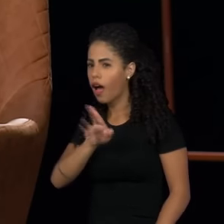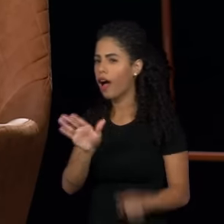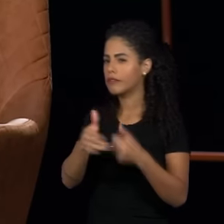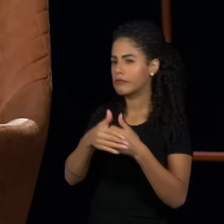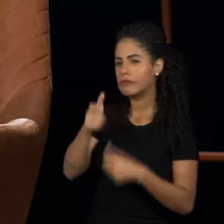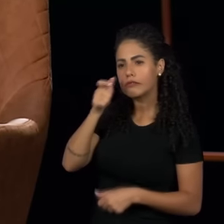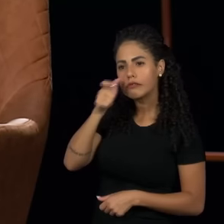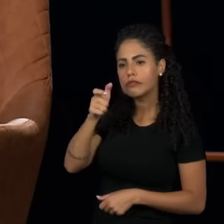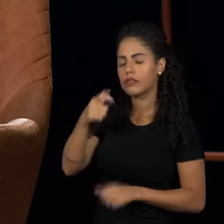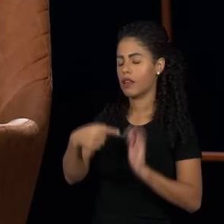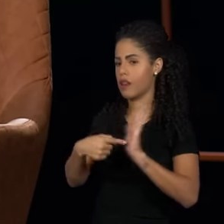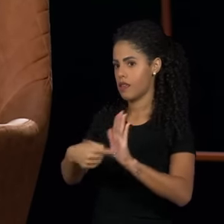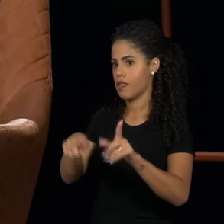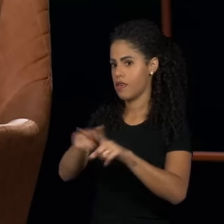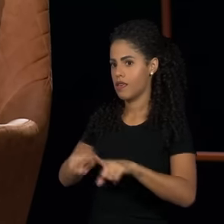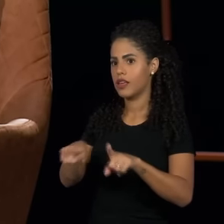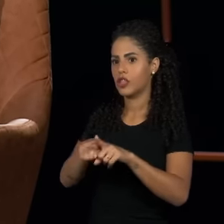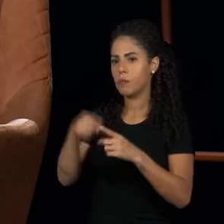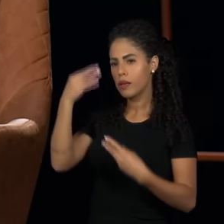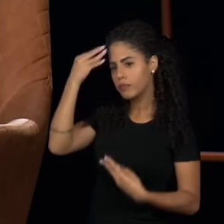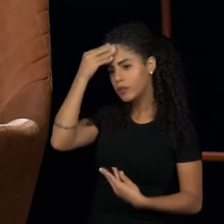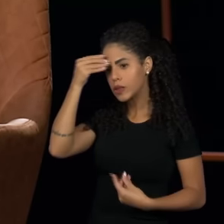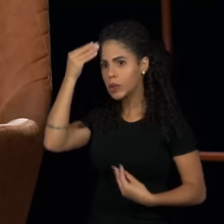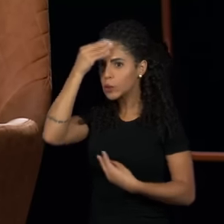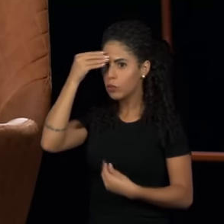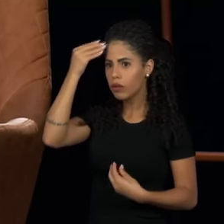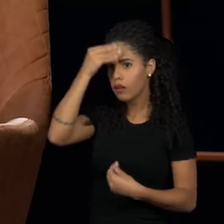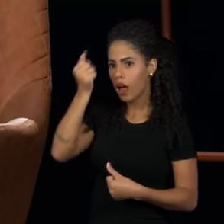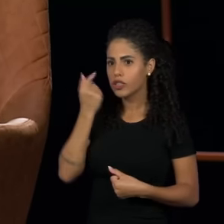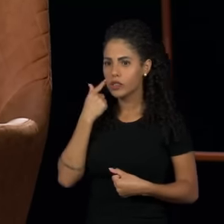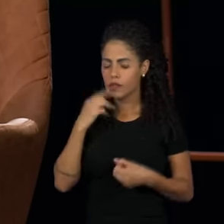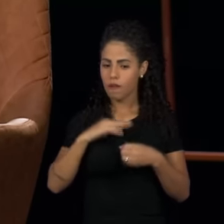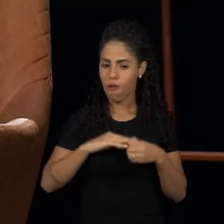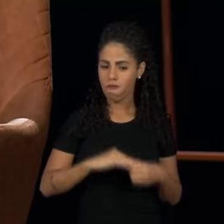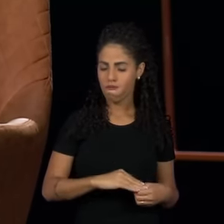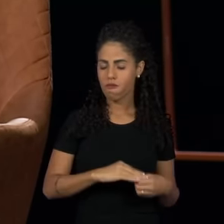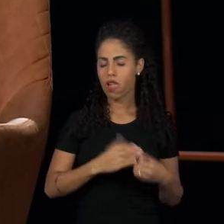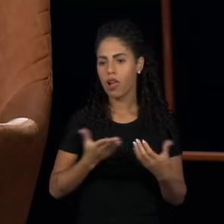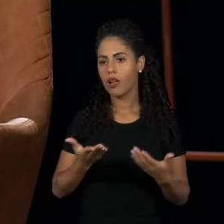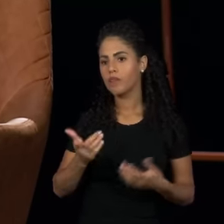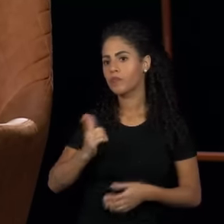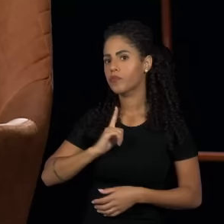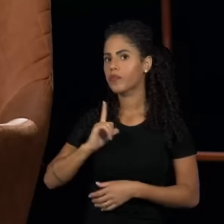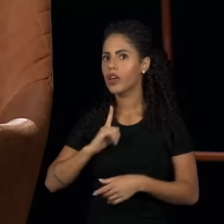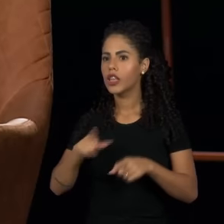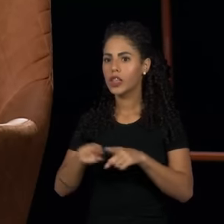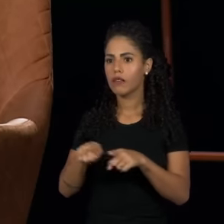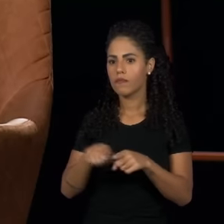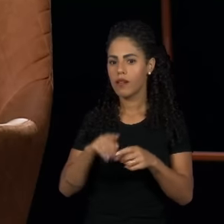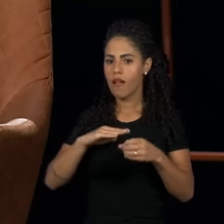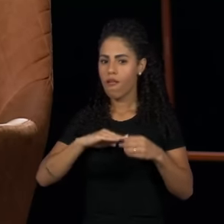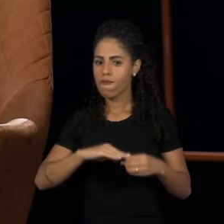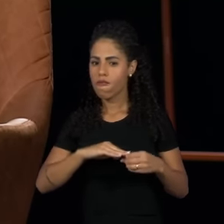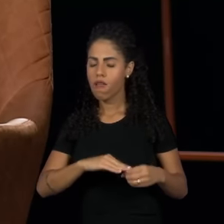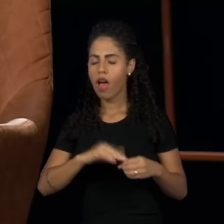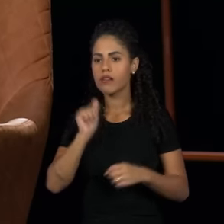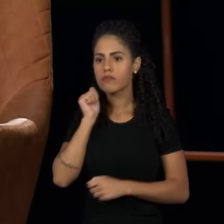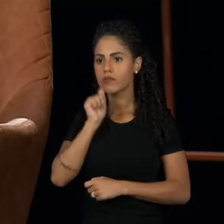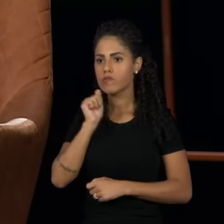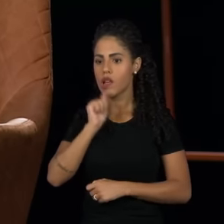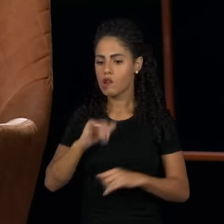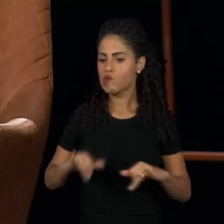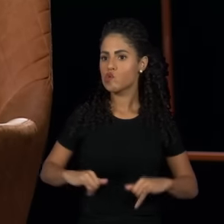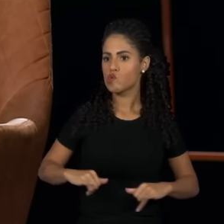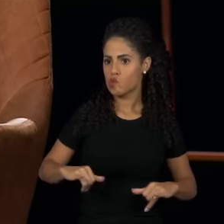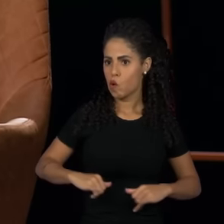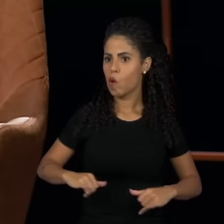em cena, dessa sexualidade que é reprimida, dessa opressão que as mulheres sofrem, porque a